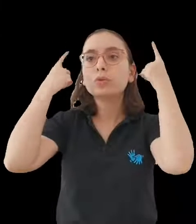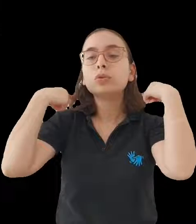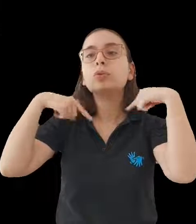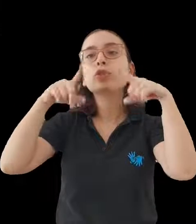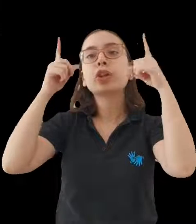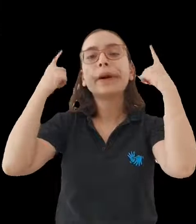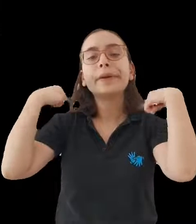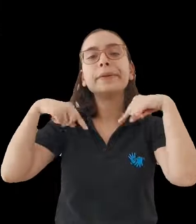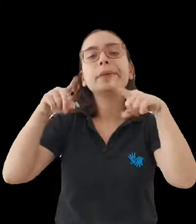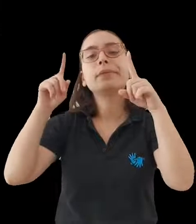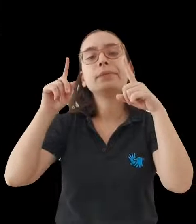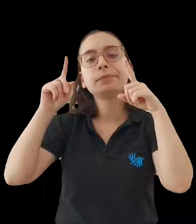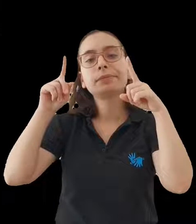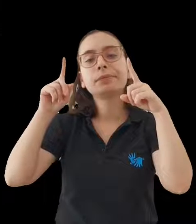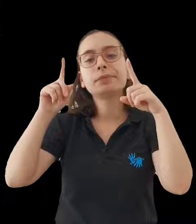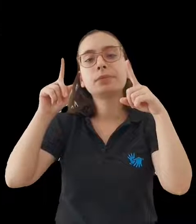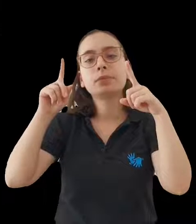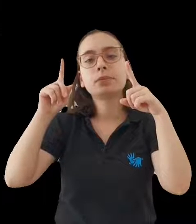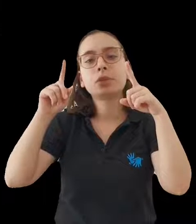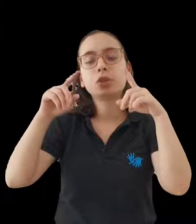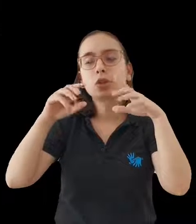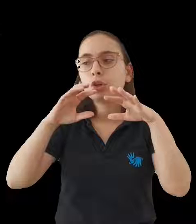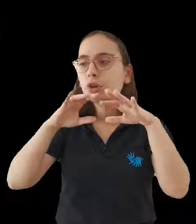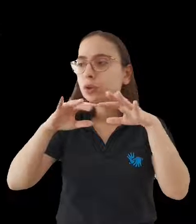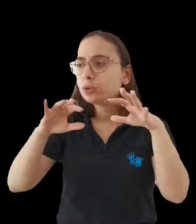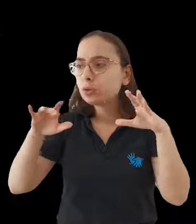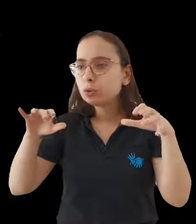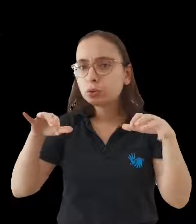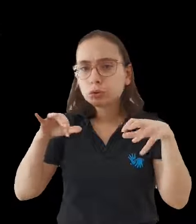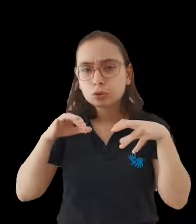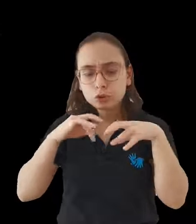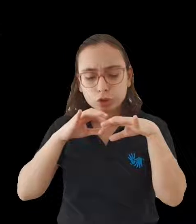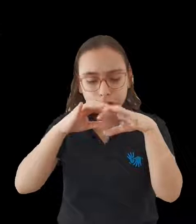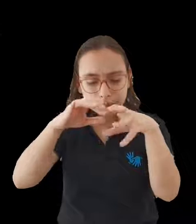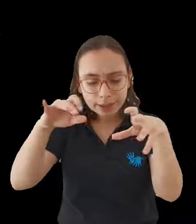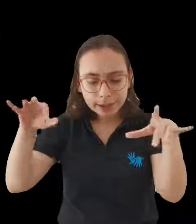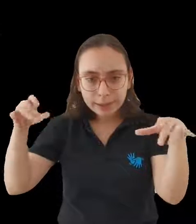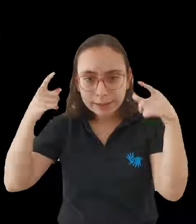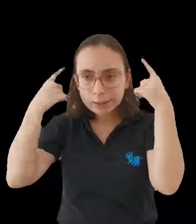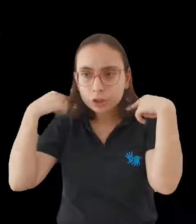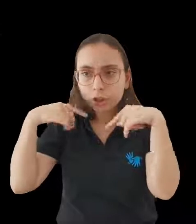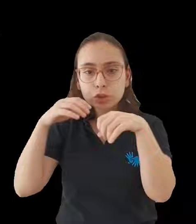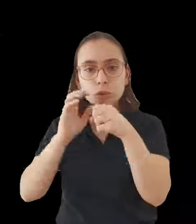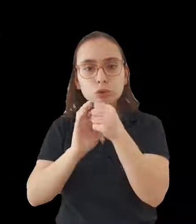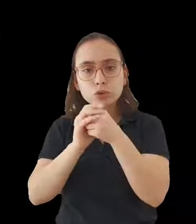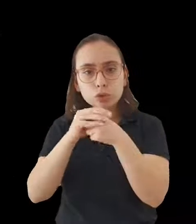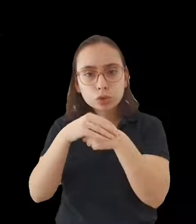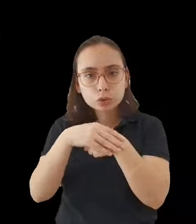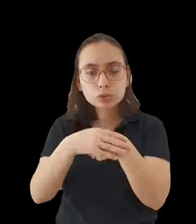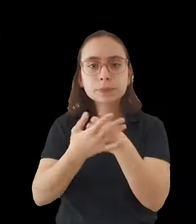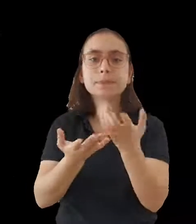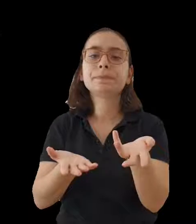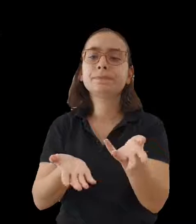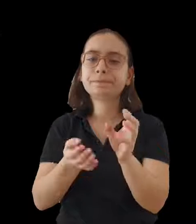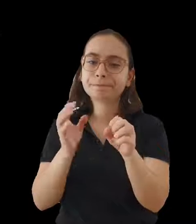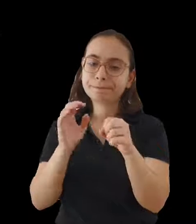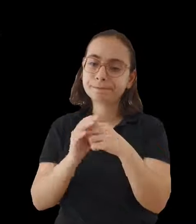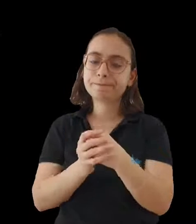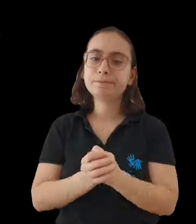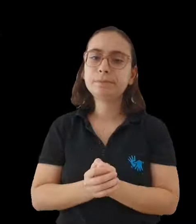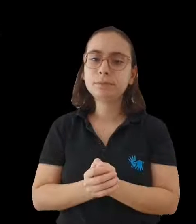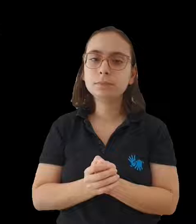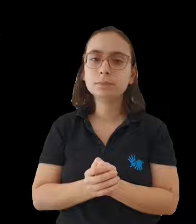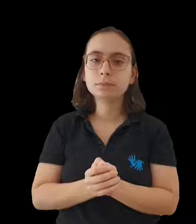ele vai numa gruta no meio de um monte de carneiro e fica escondido. Olha lá. Tá vendo? Ele fica